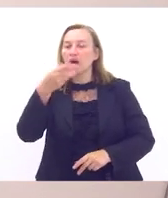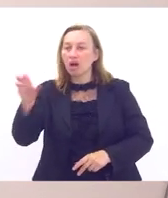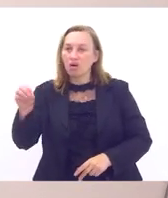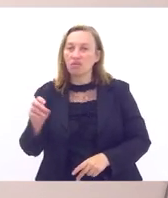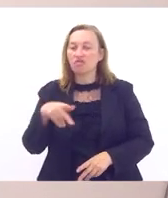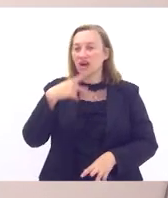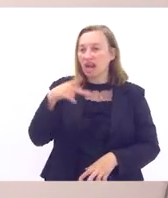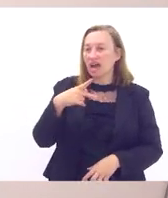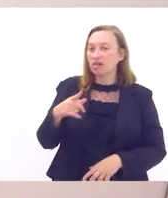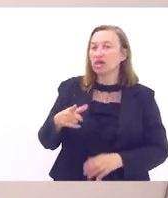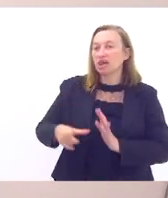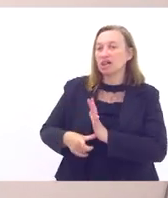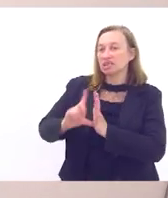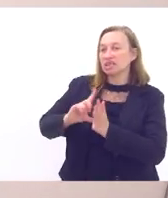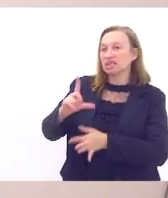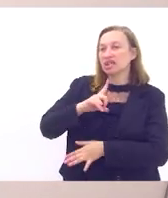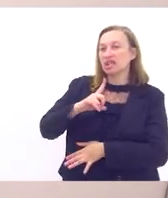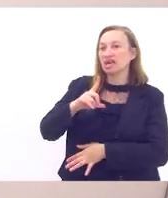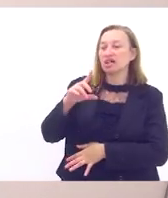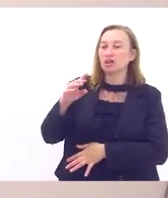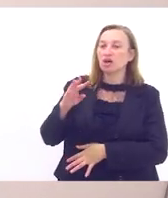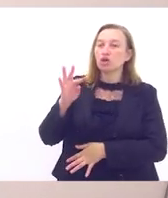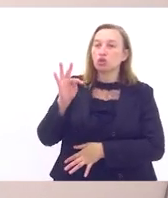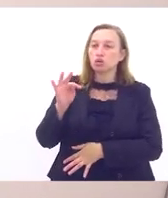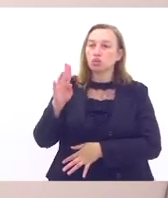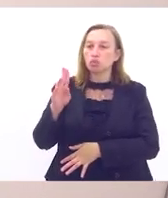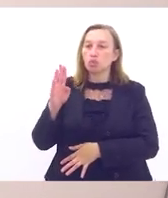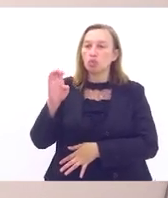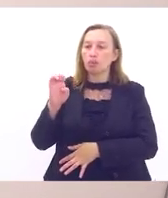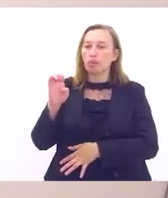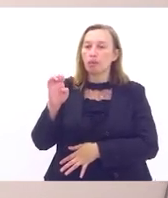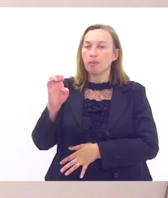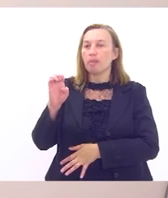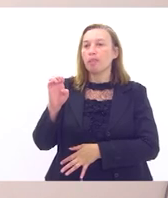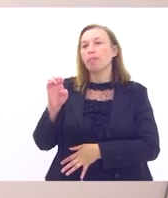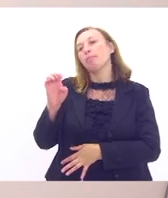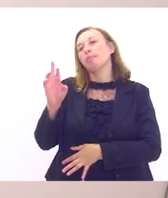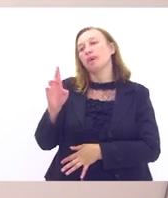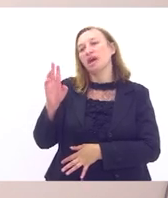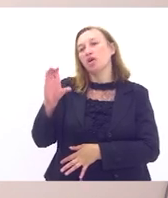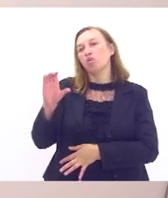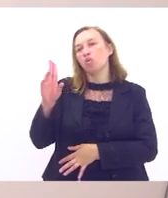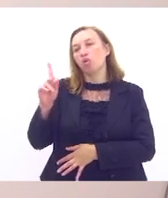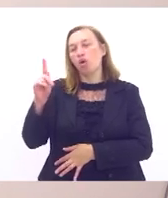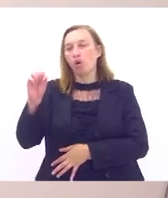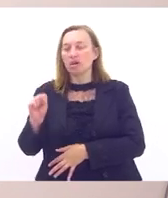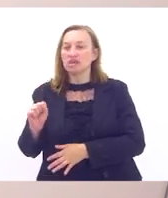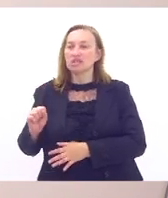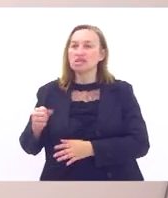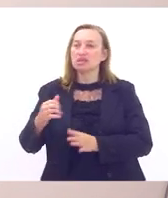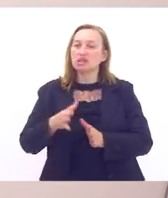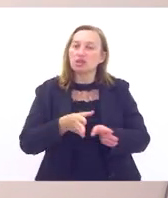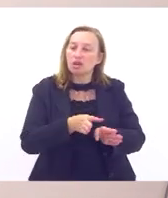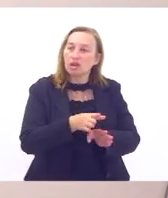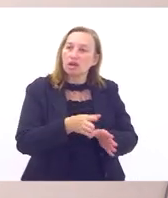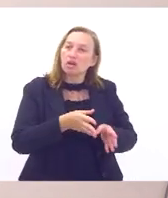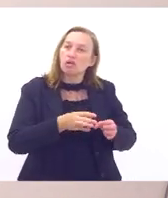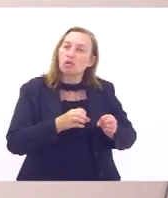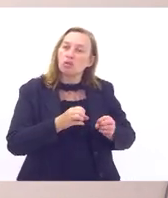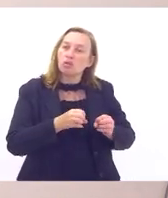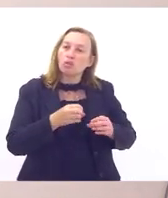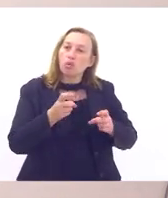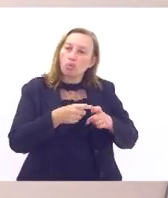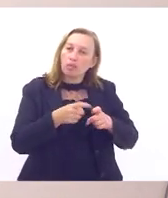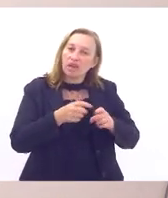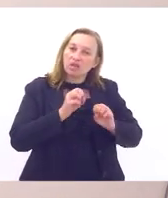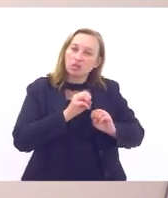tuberculose nele. E aí a gente precisou, foi orientado pelo médico lá, que a acompanhante que pernoitava com ele no